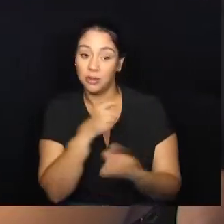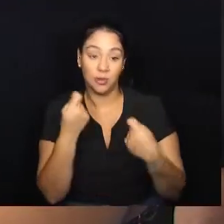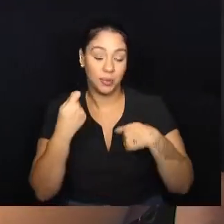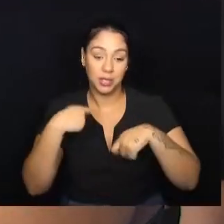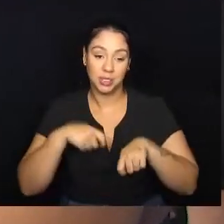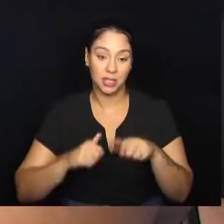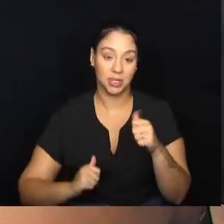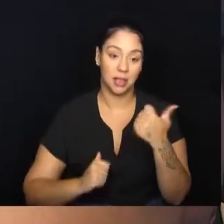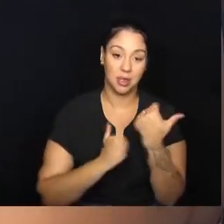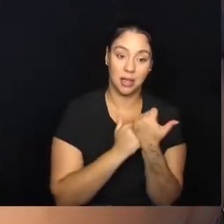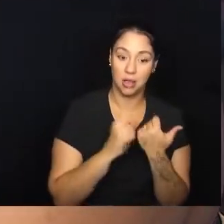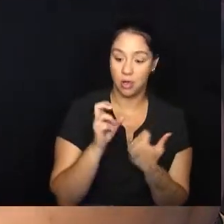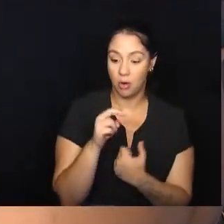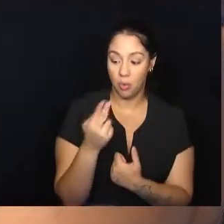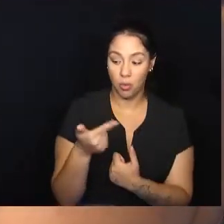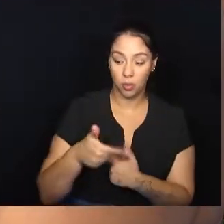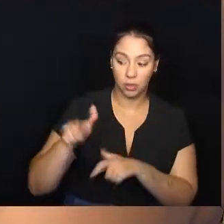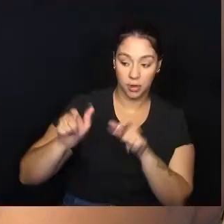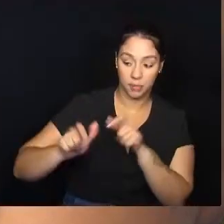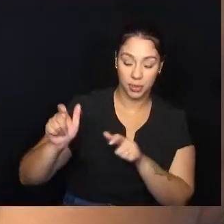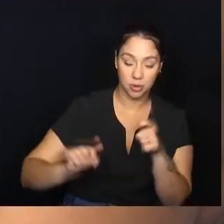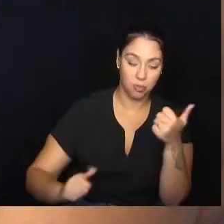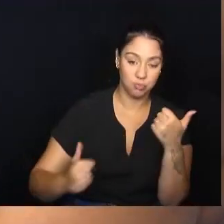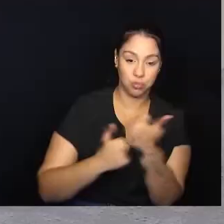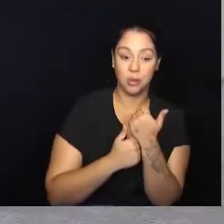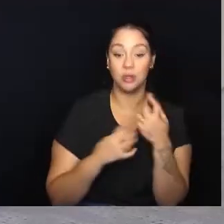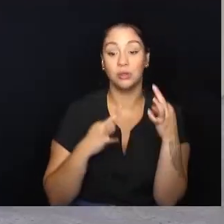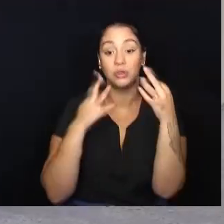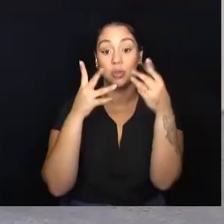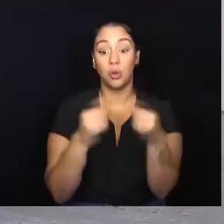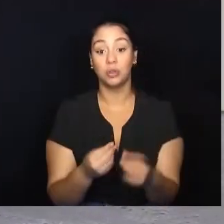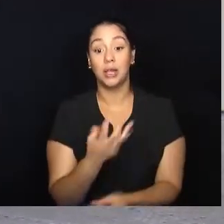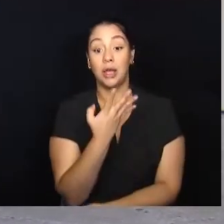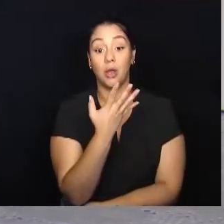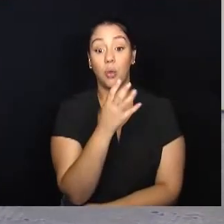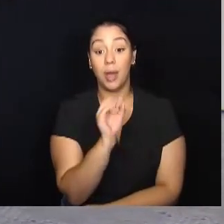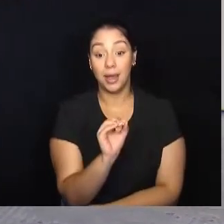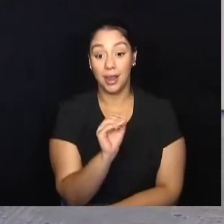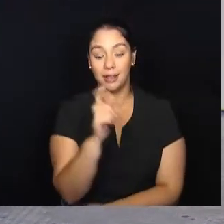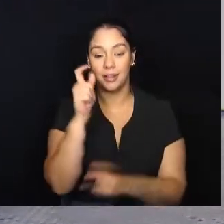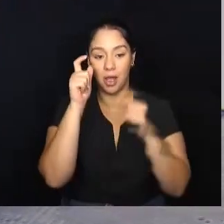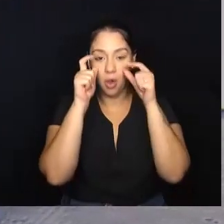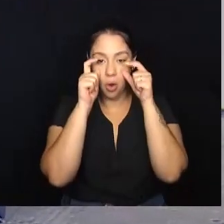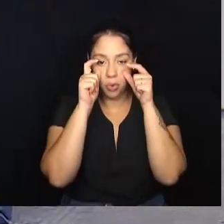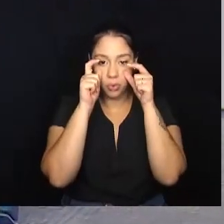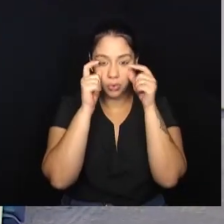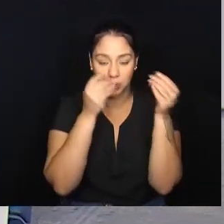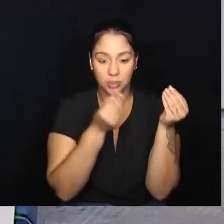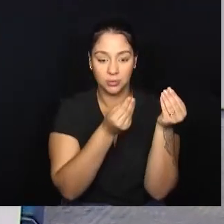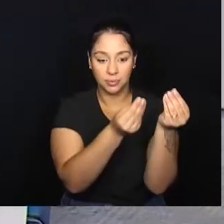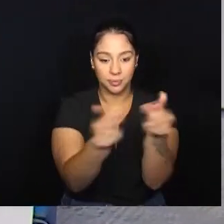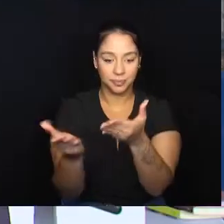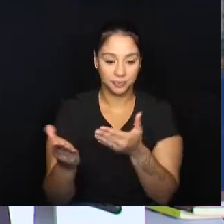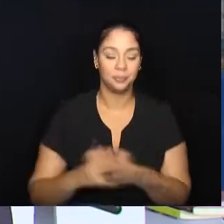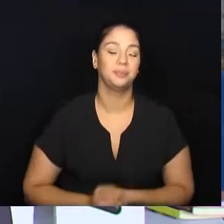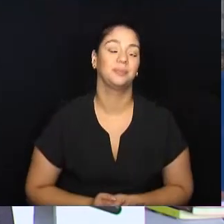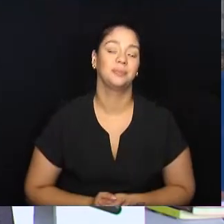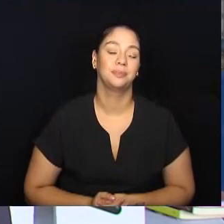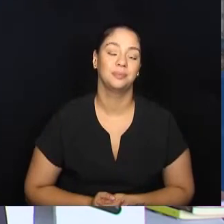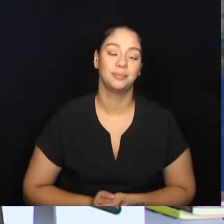sem necessidade de suporte ou ajuda externa no total serão entregues 40 óculos